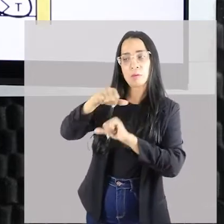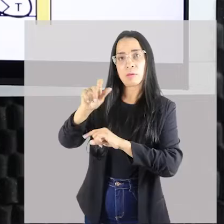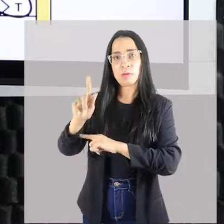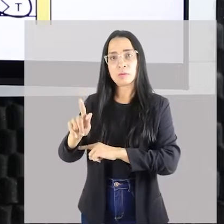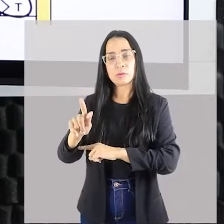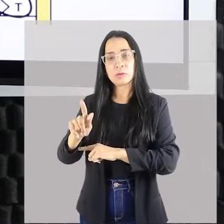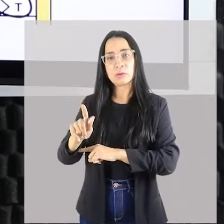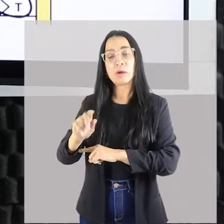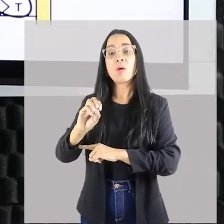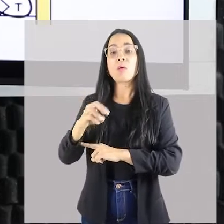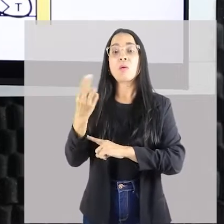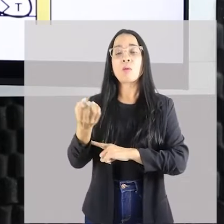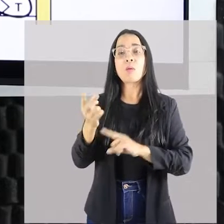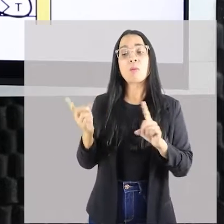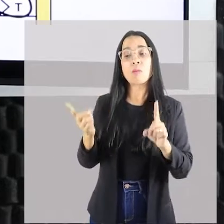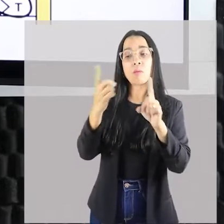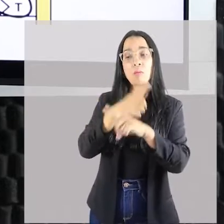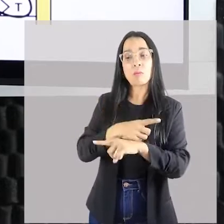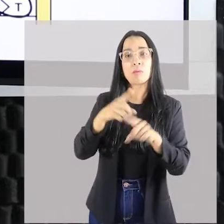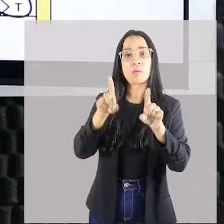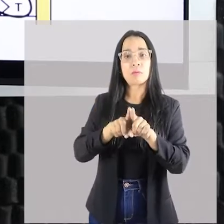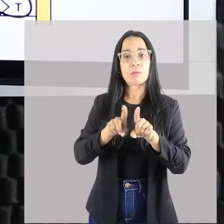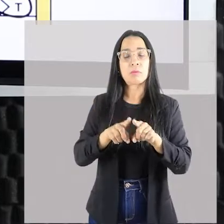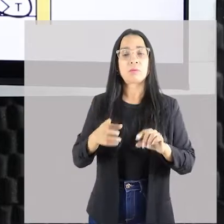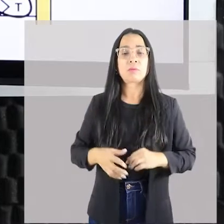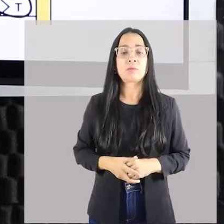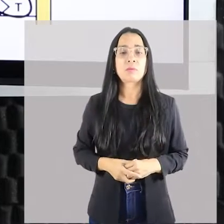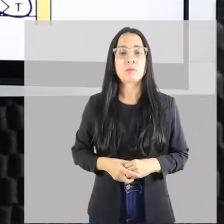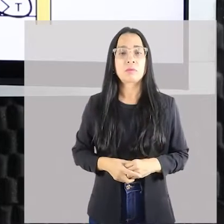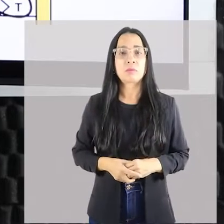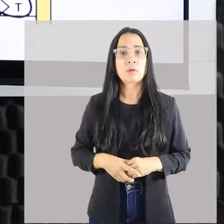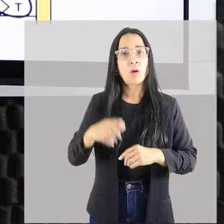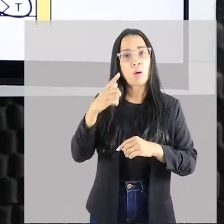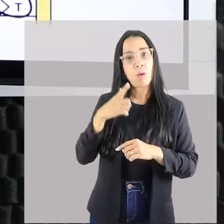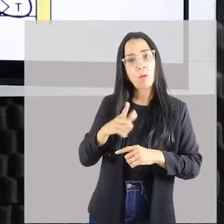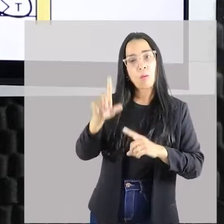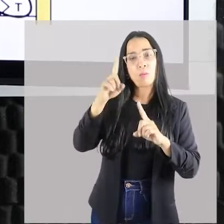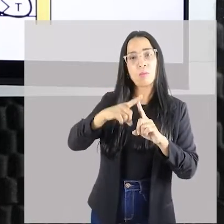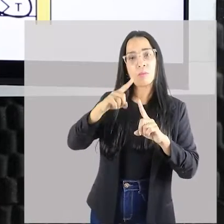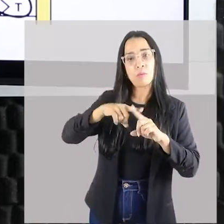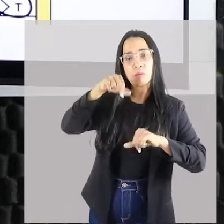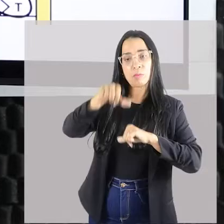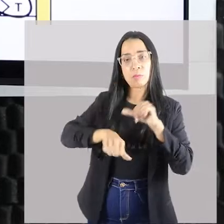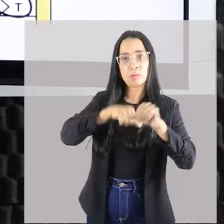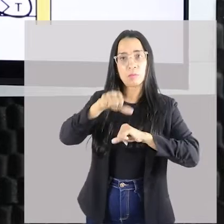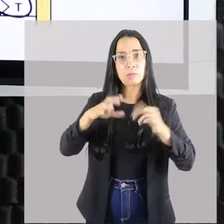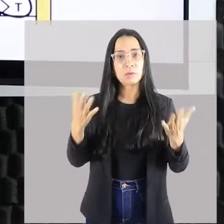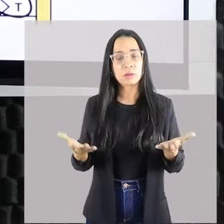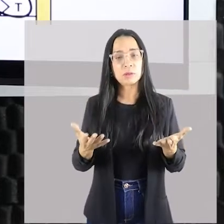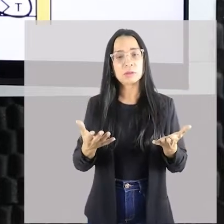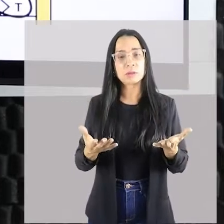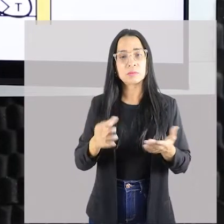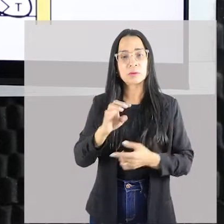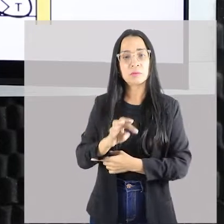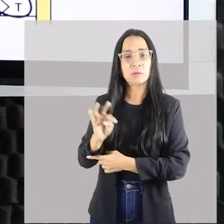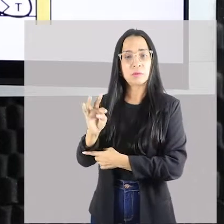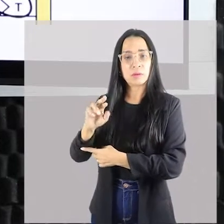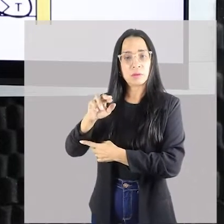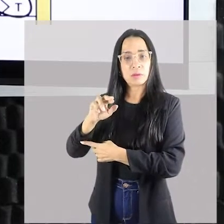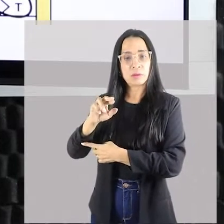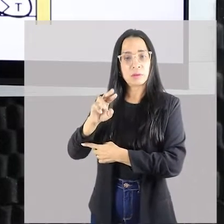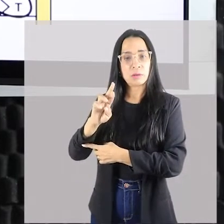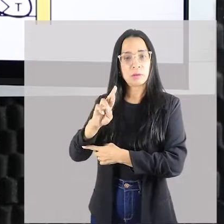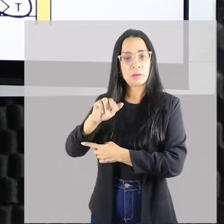G, ou, né, ali o contrário também, tá certo? O outro tipo de mutação é uma mutação por transversão,